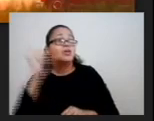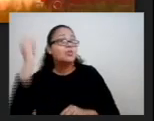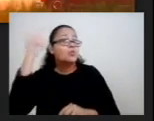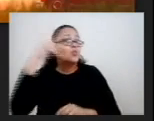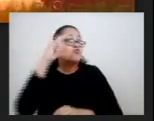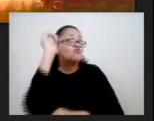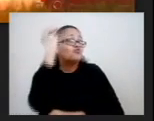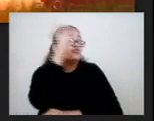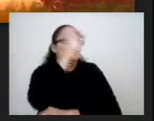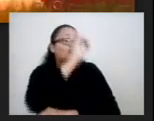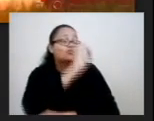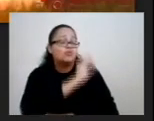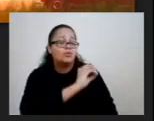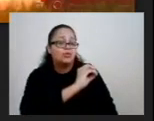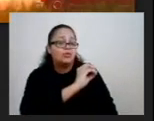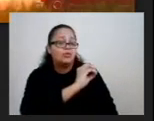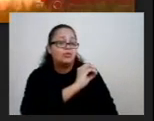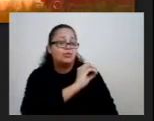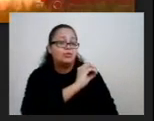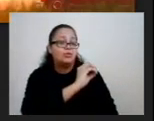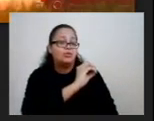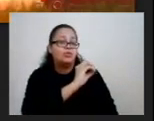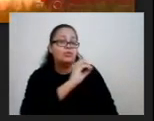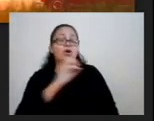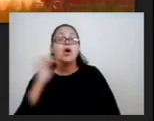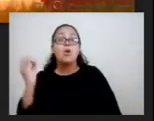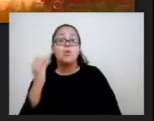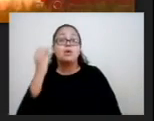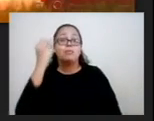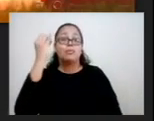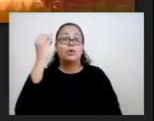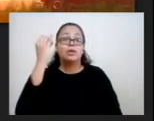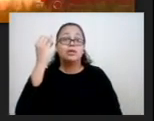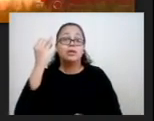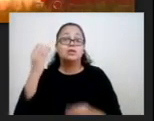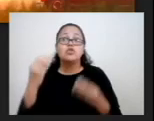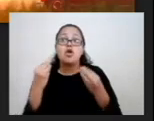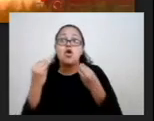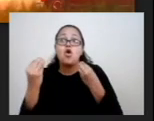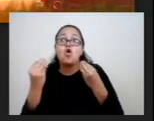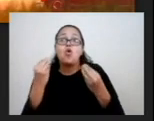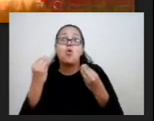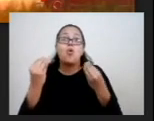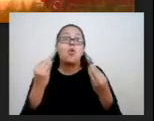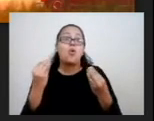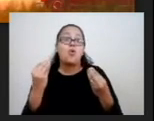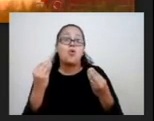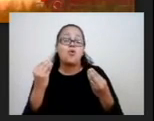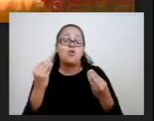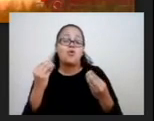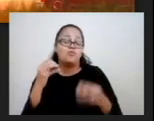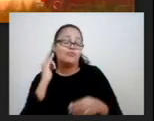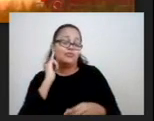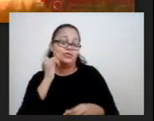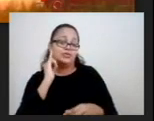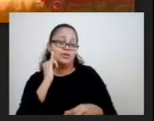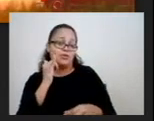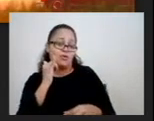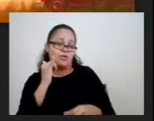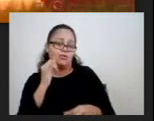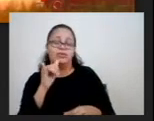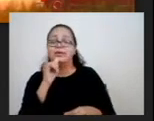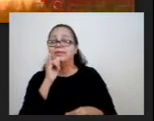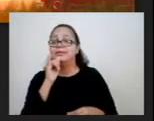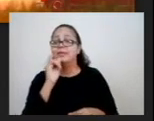dias. E não é o que se conta, é mais o como se conta. Se eu falar, né, da beleza, as cores